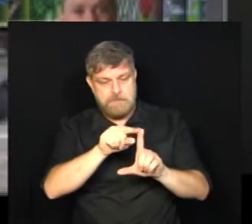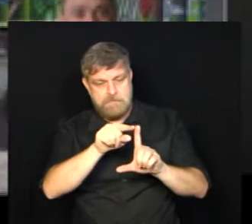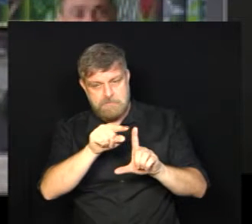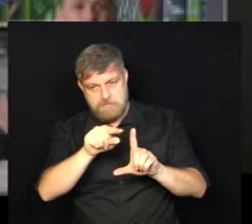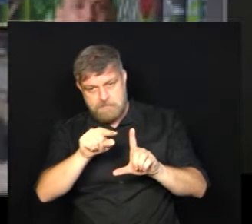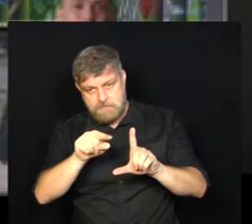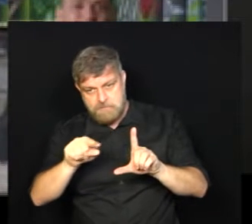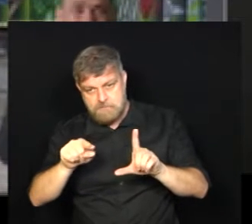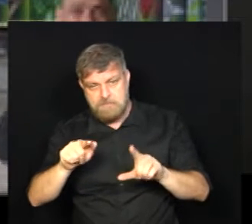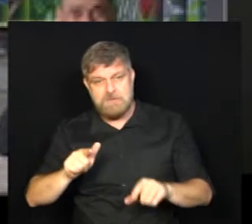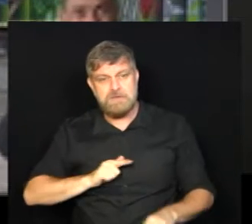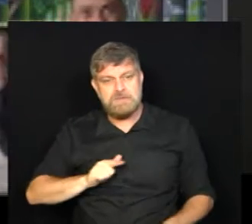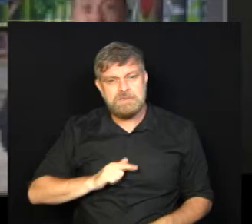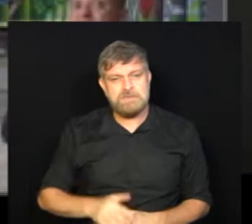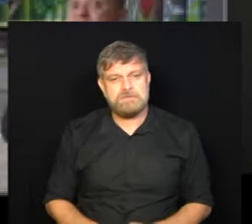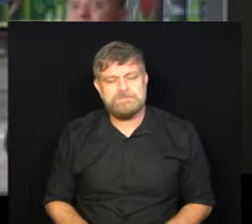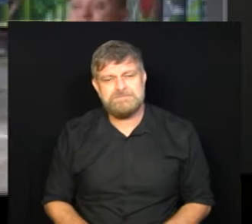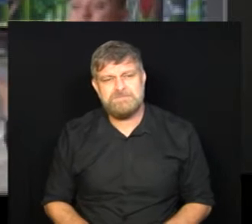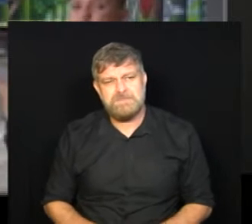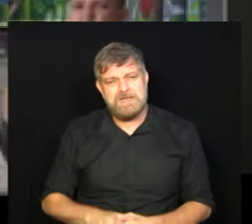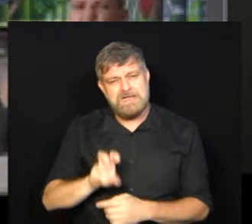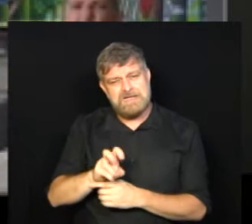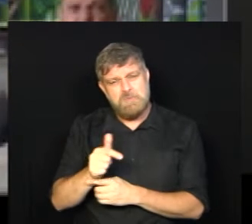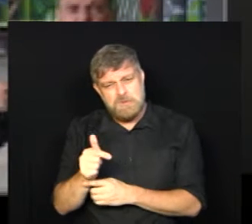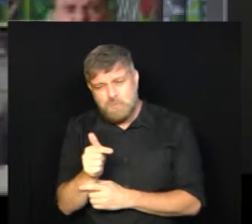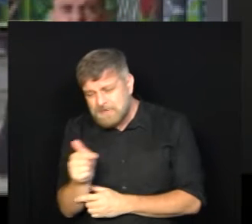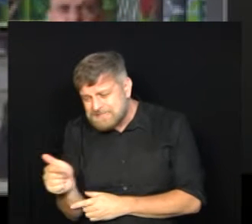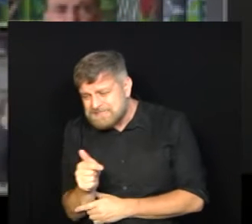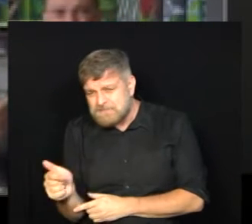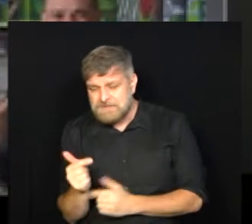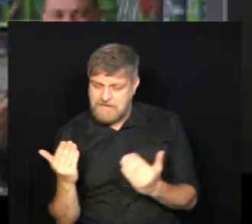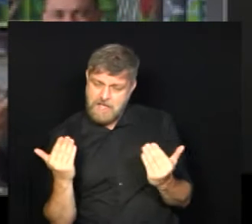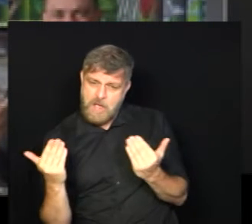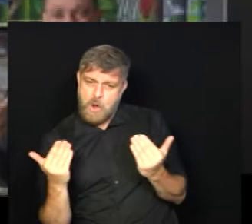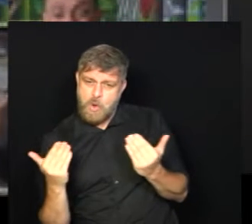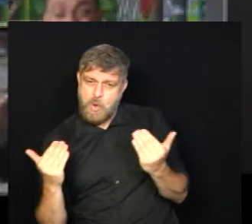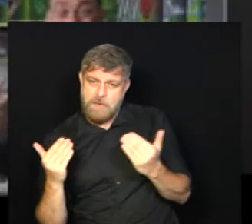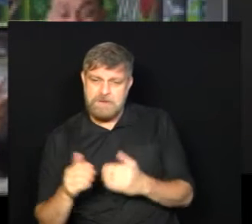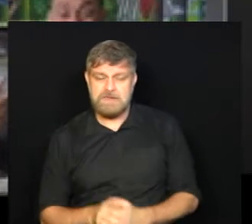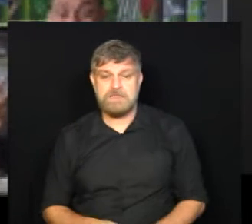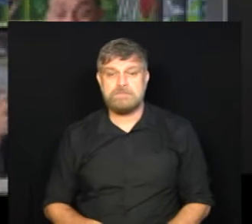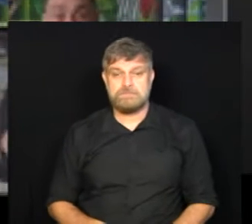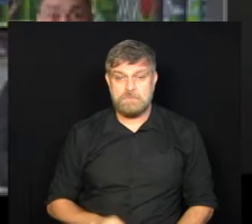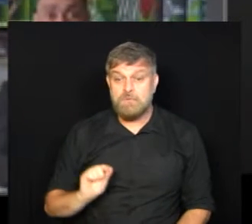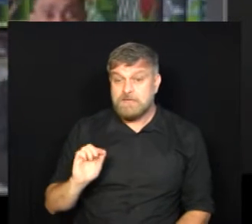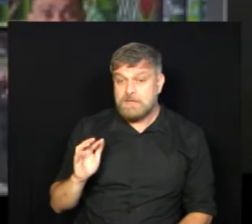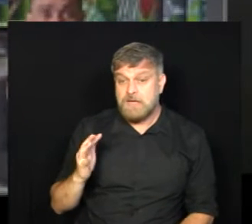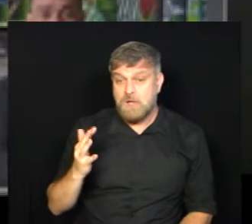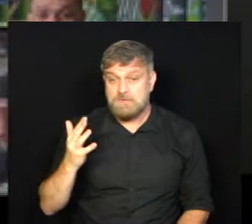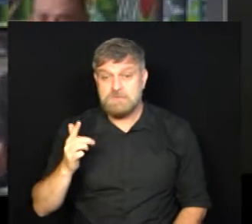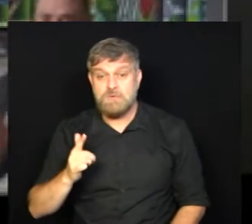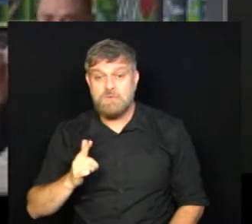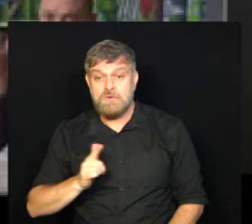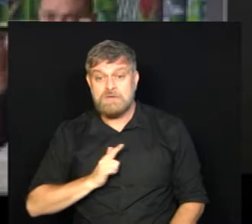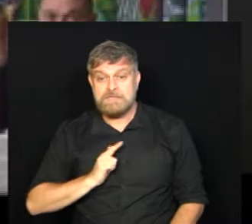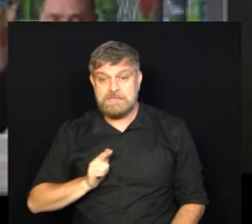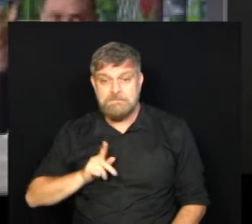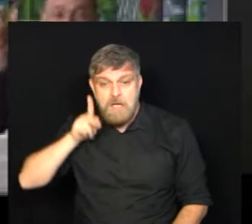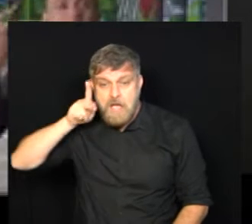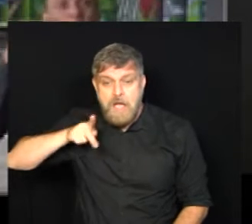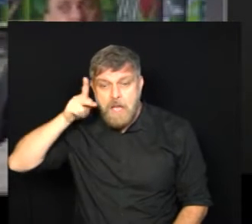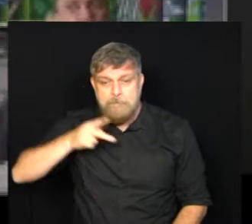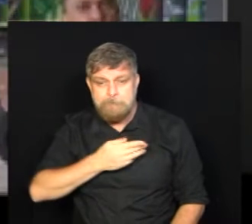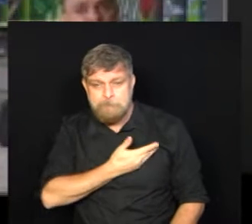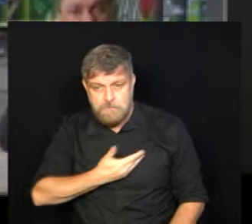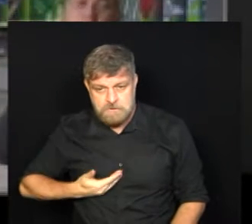importante da 52ª semana em relação à 51ª, mostrando o quanto políticas restritivas